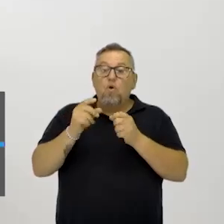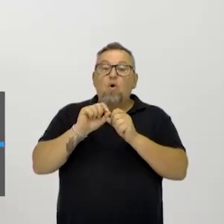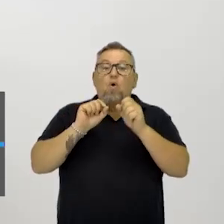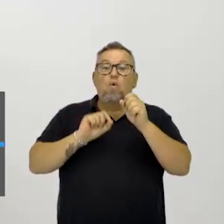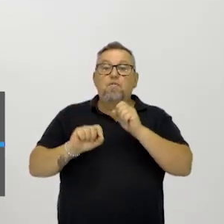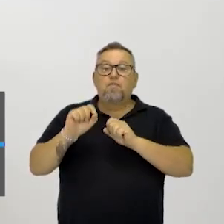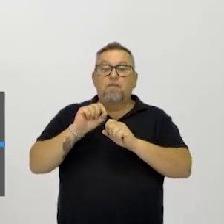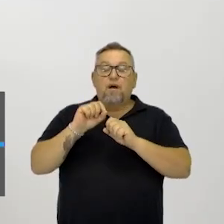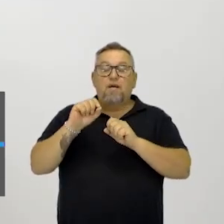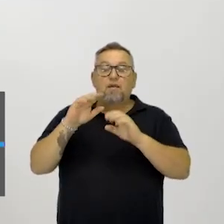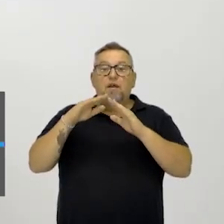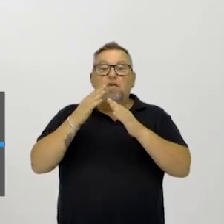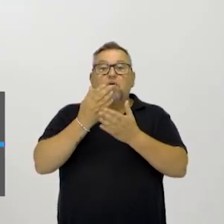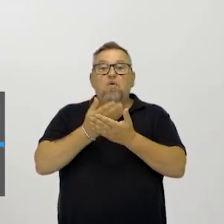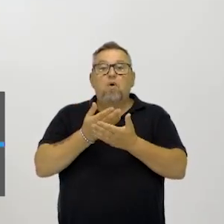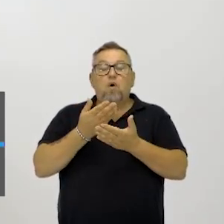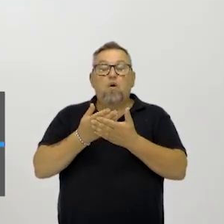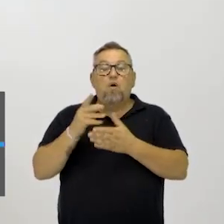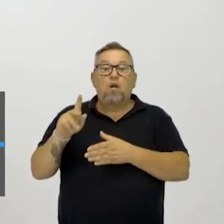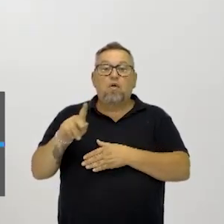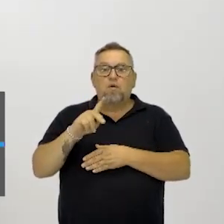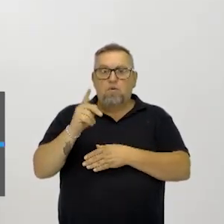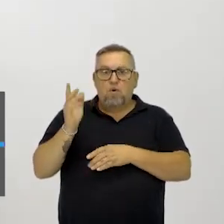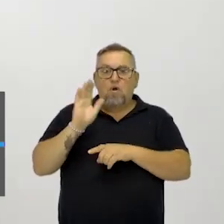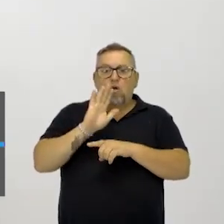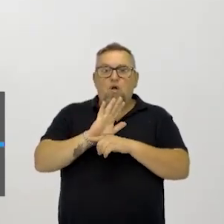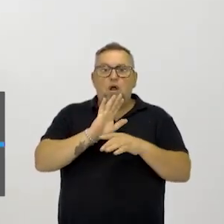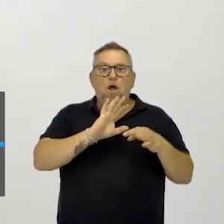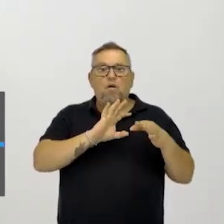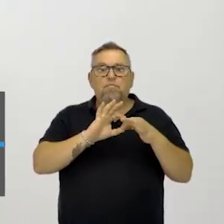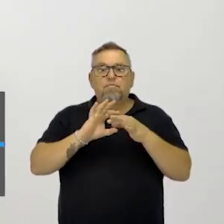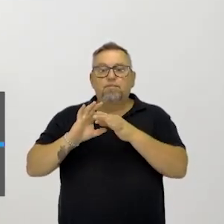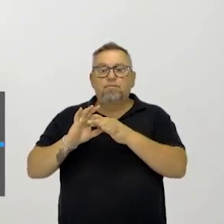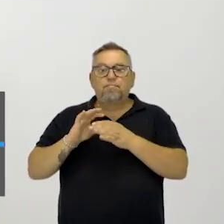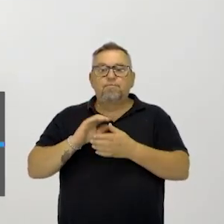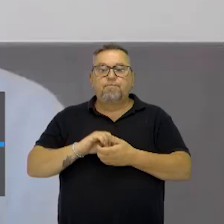escola, o professor pode contribuir nesse contexto?